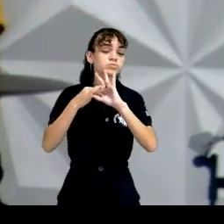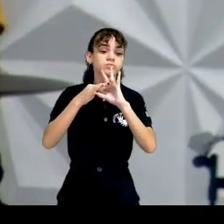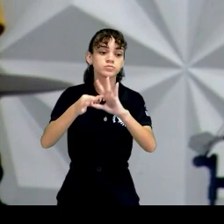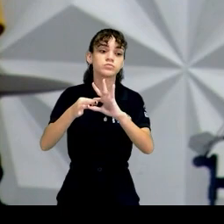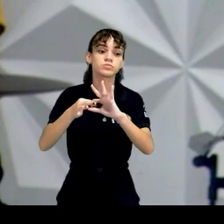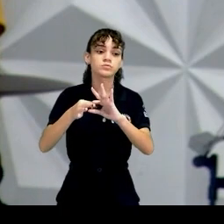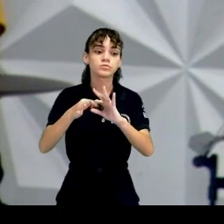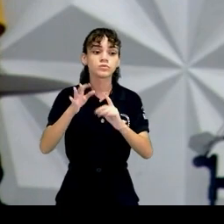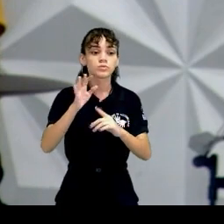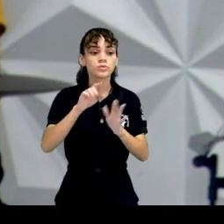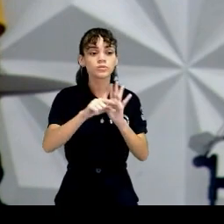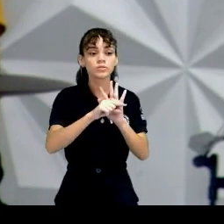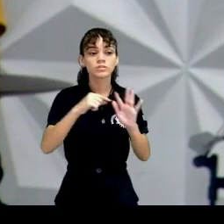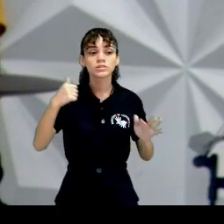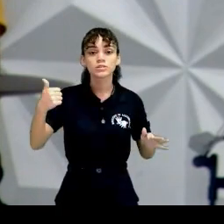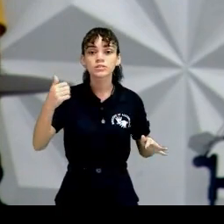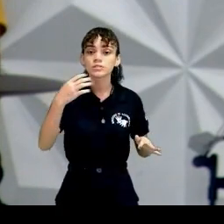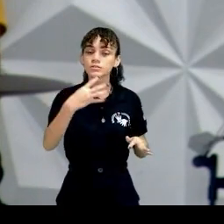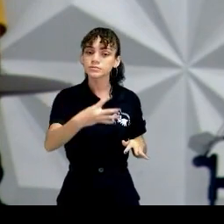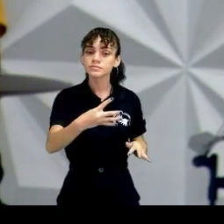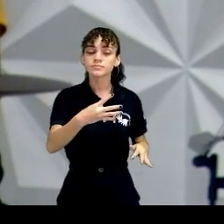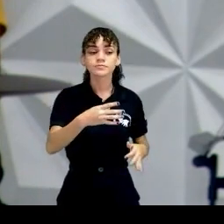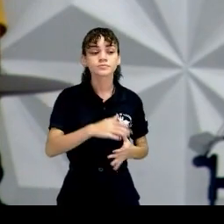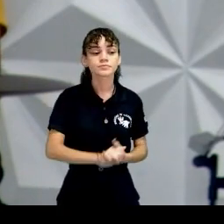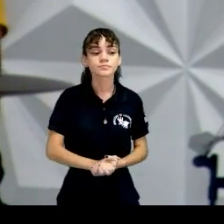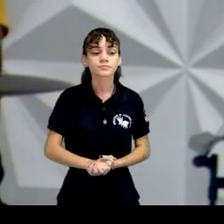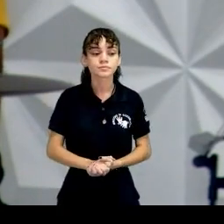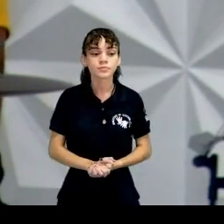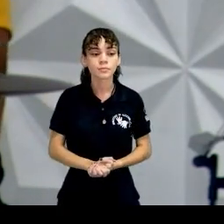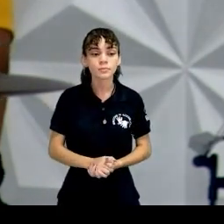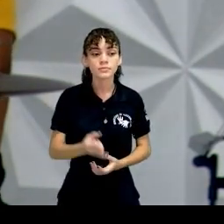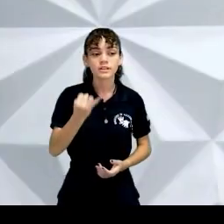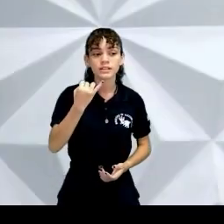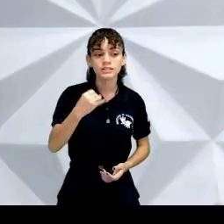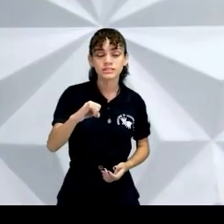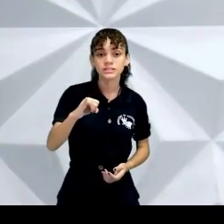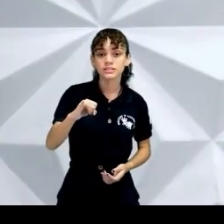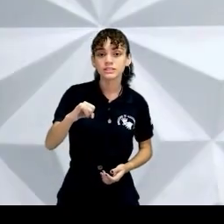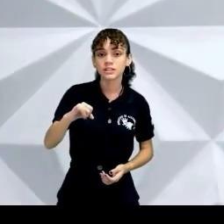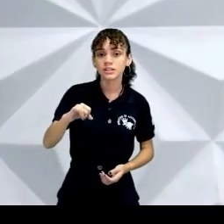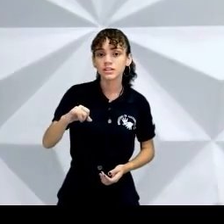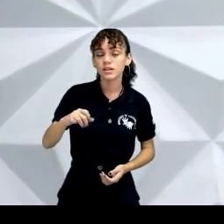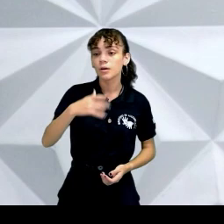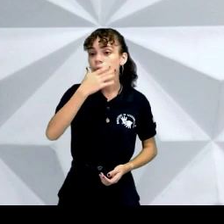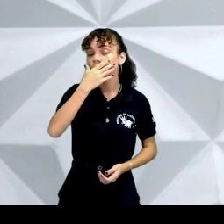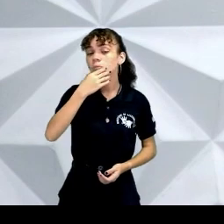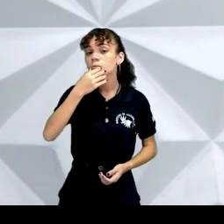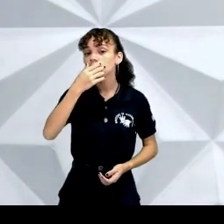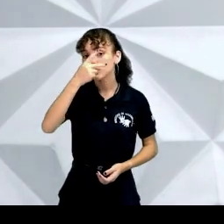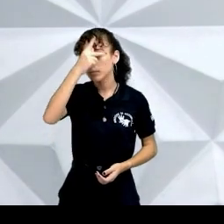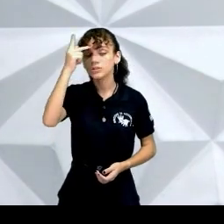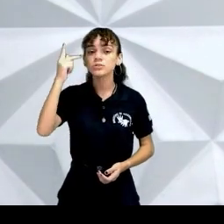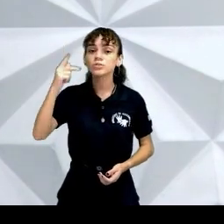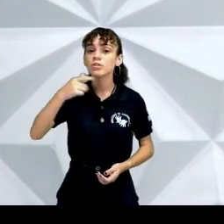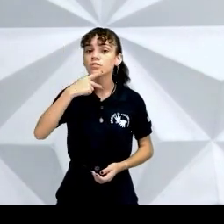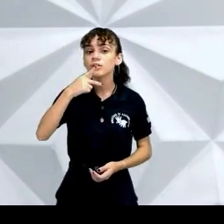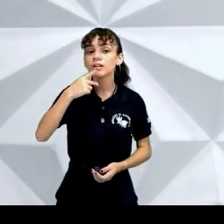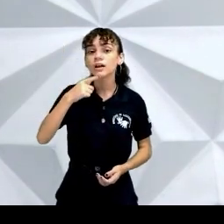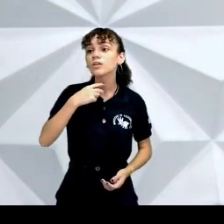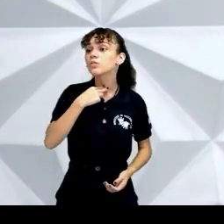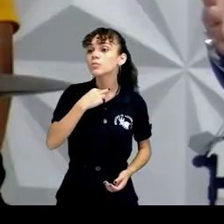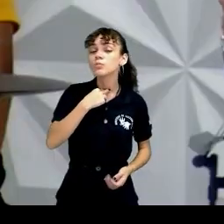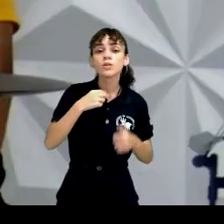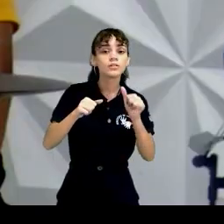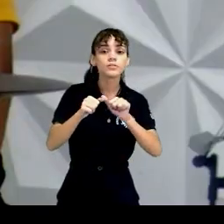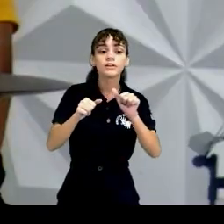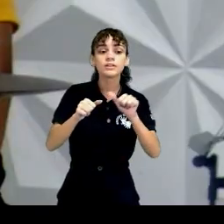o pé disser, olha, não sou o olho, por isso não sou do corpo. Se o olho disser, olha, não sou boca, por isso não sou do